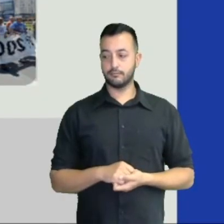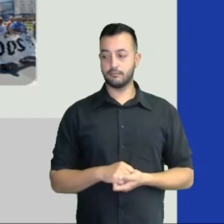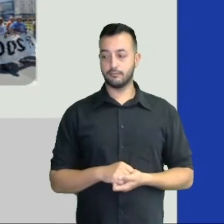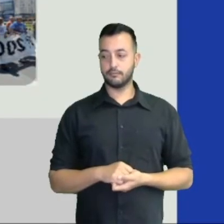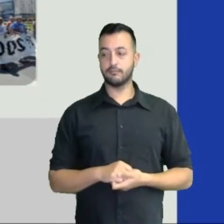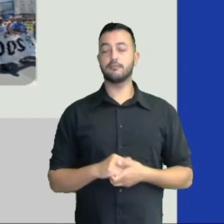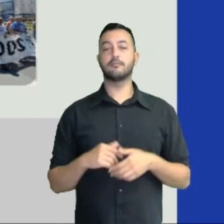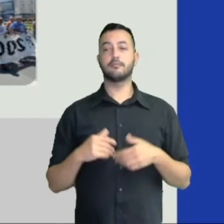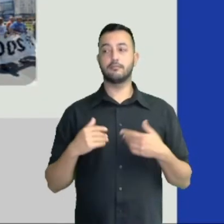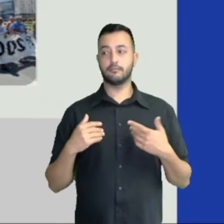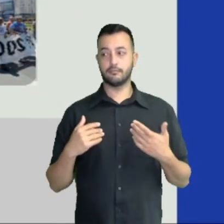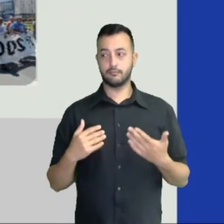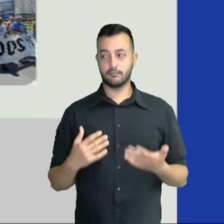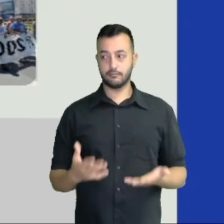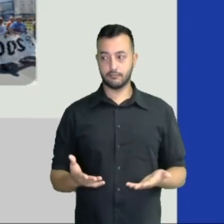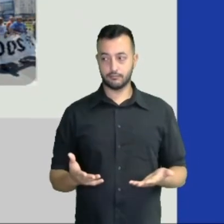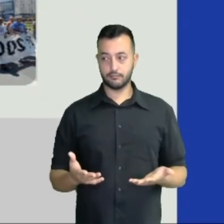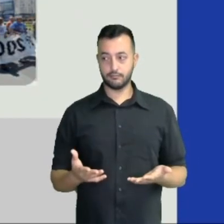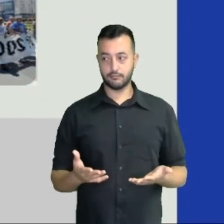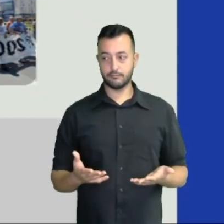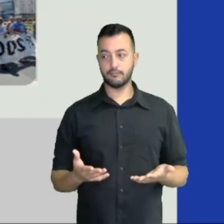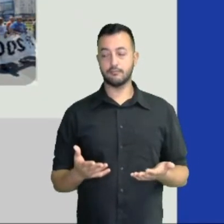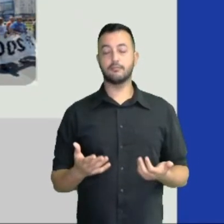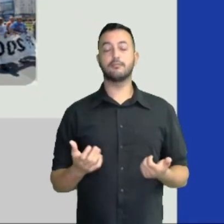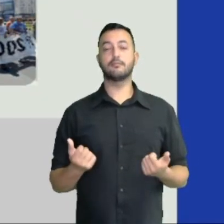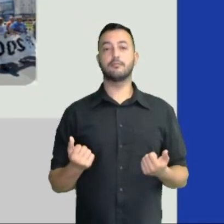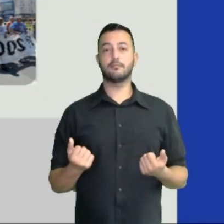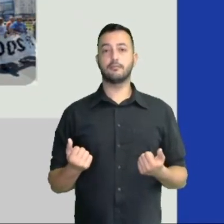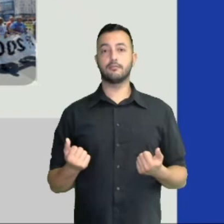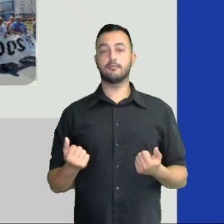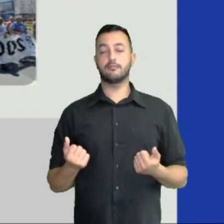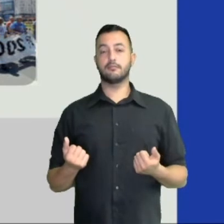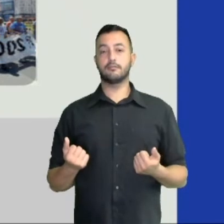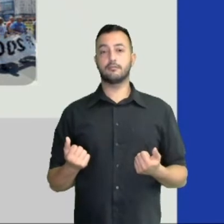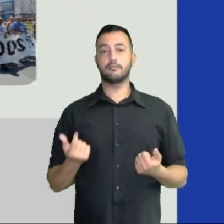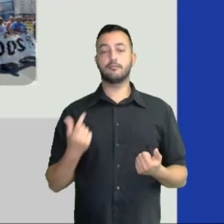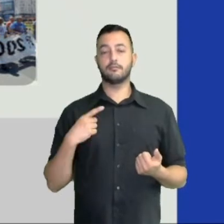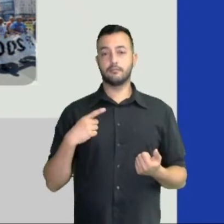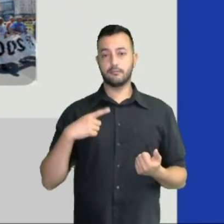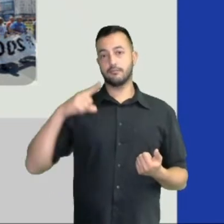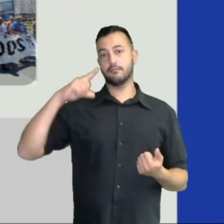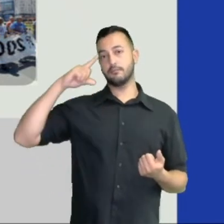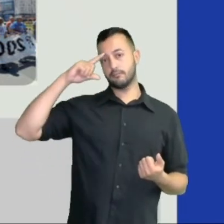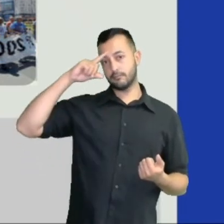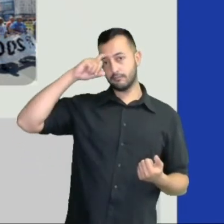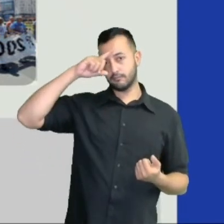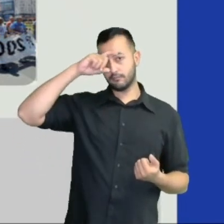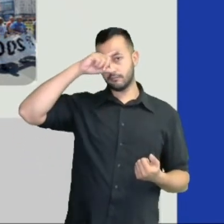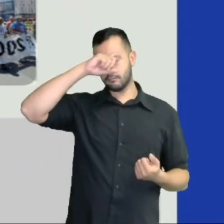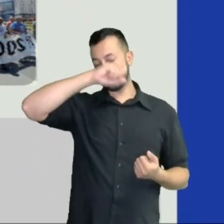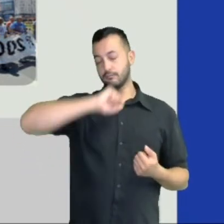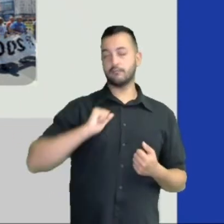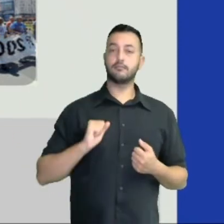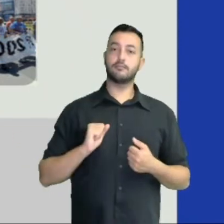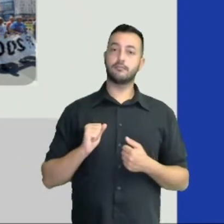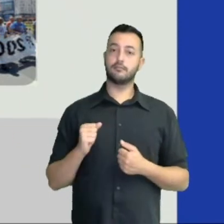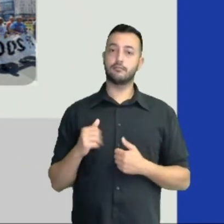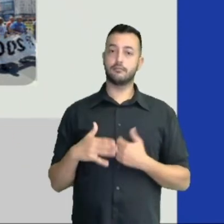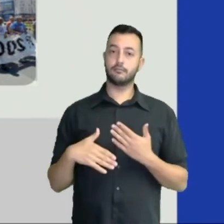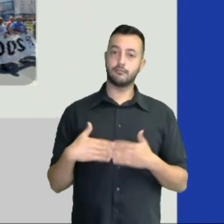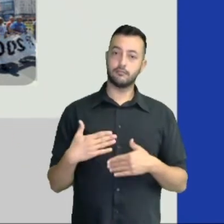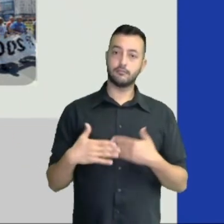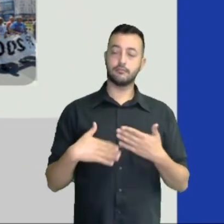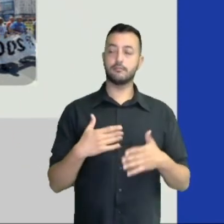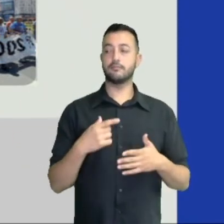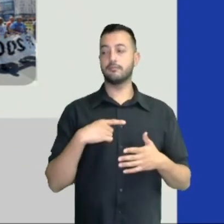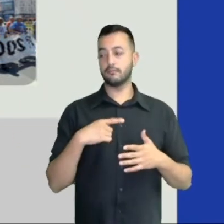Pronto. E voltando, até em vista dessa dificuldade, de todos esses processos, nós temos